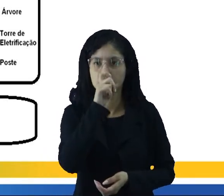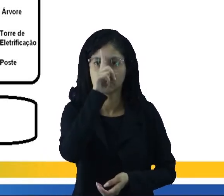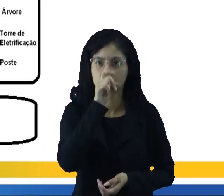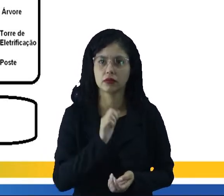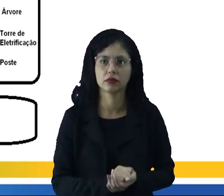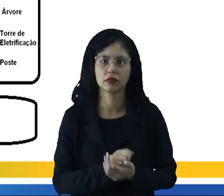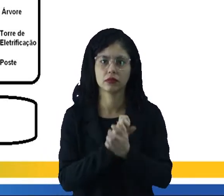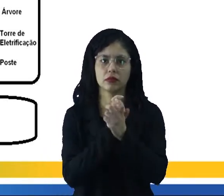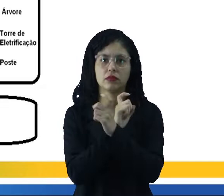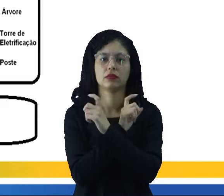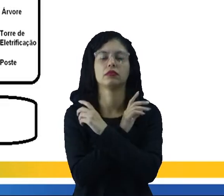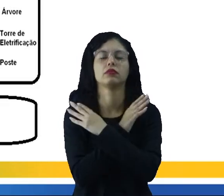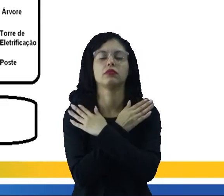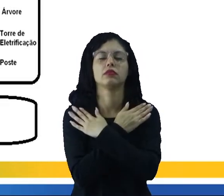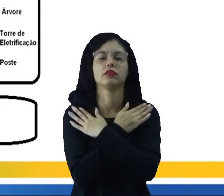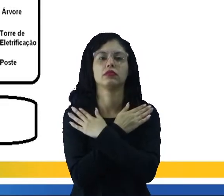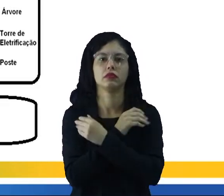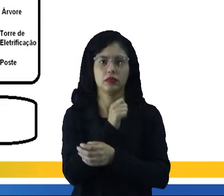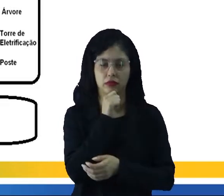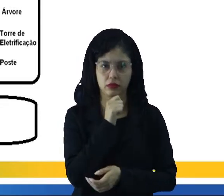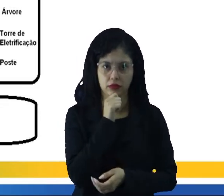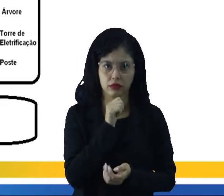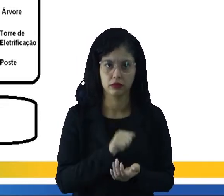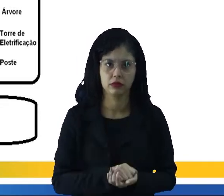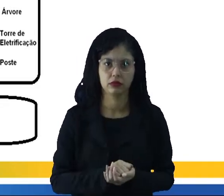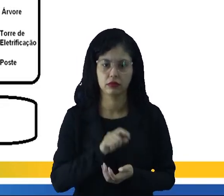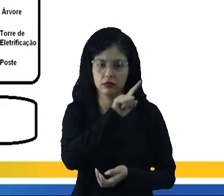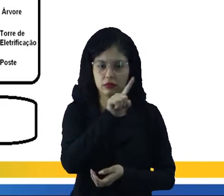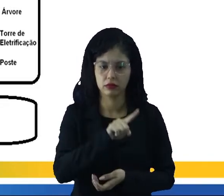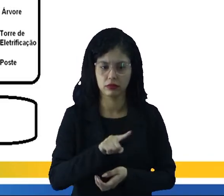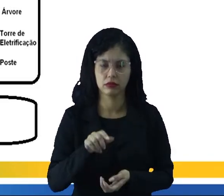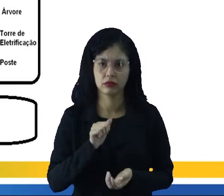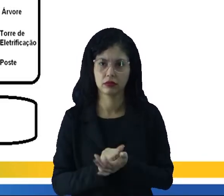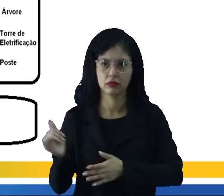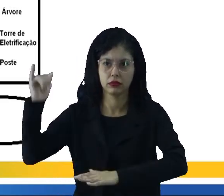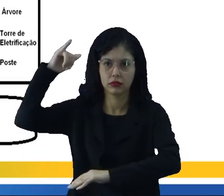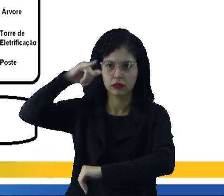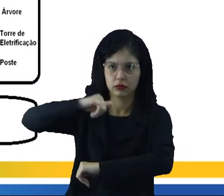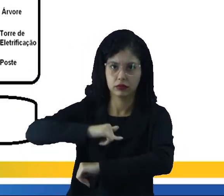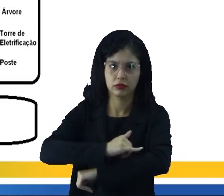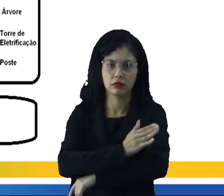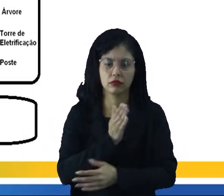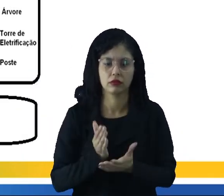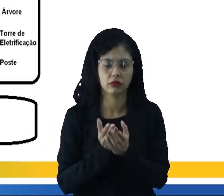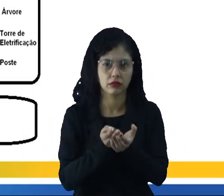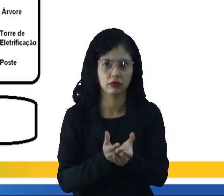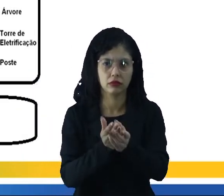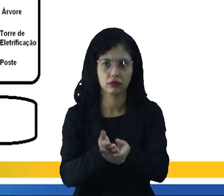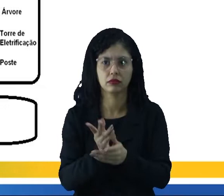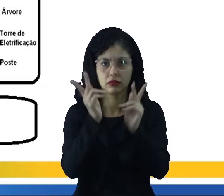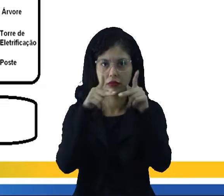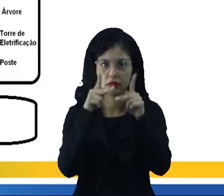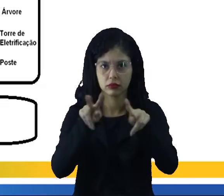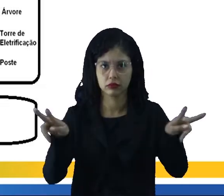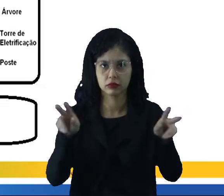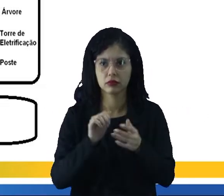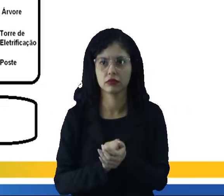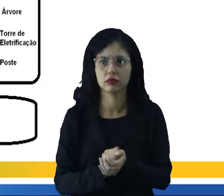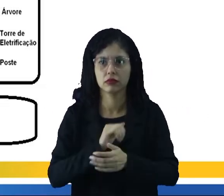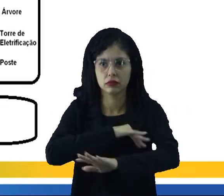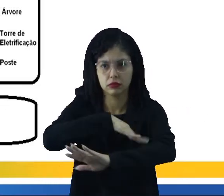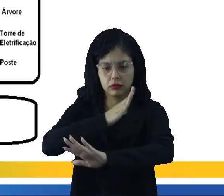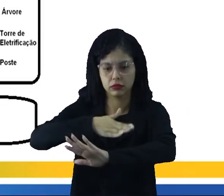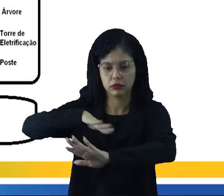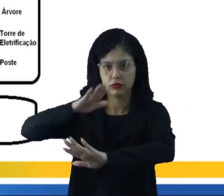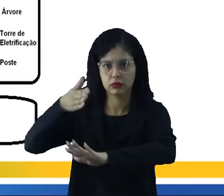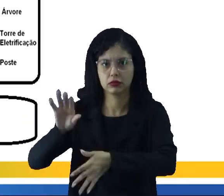do cemitério, do zoológico, aeroporto, barcas, shopping, representações de relevo,